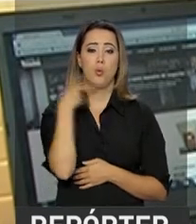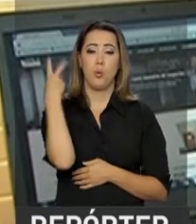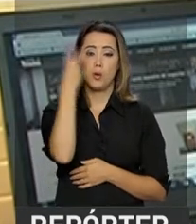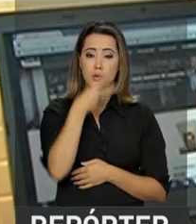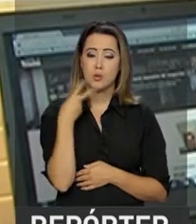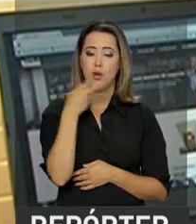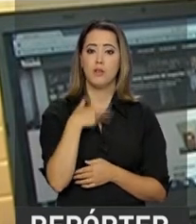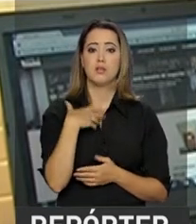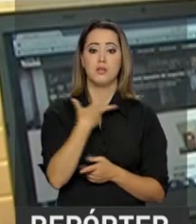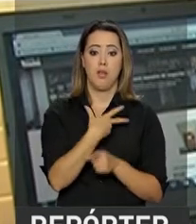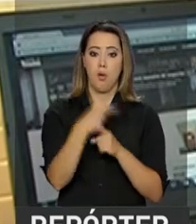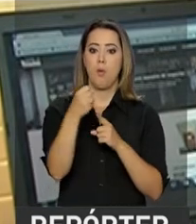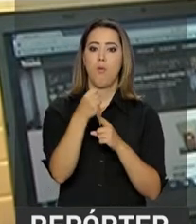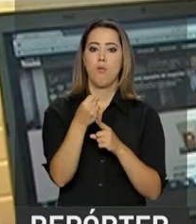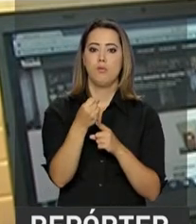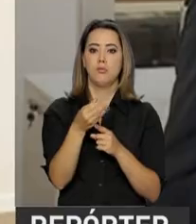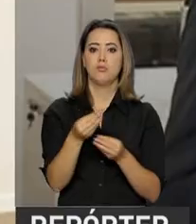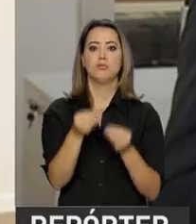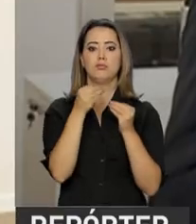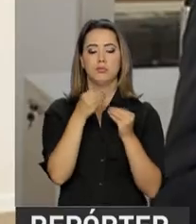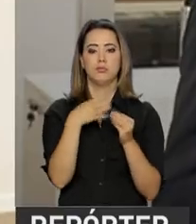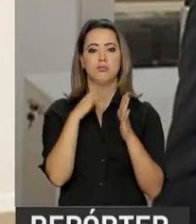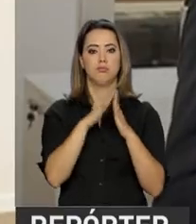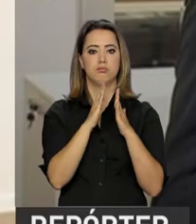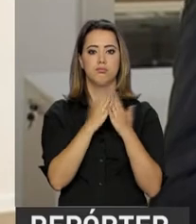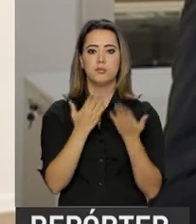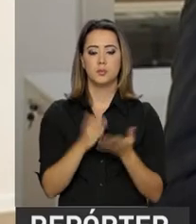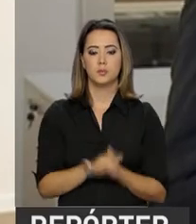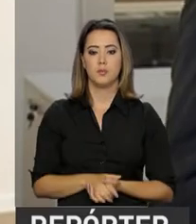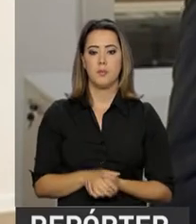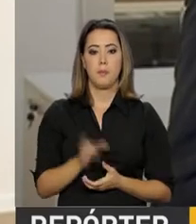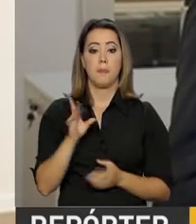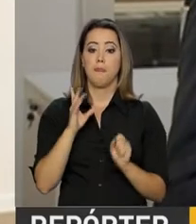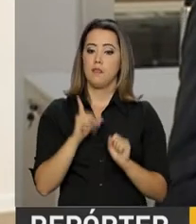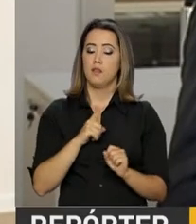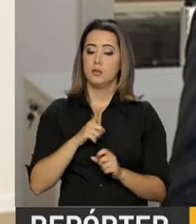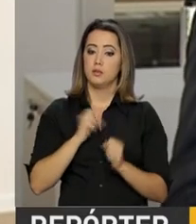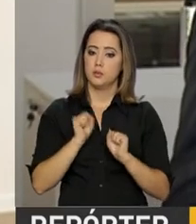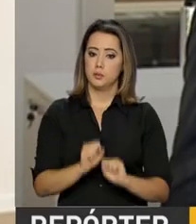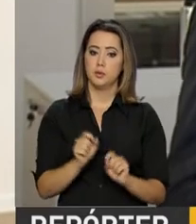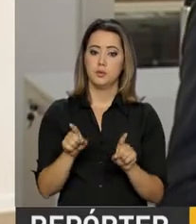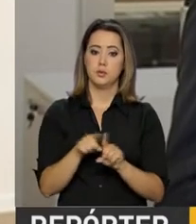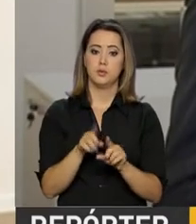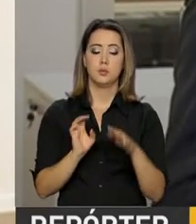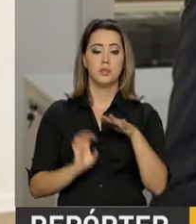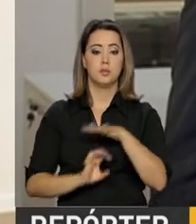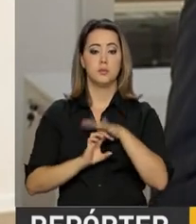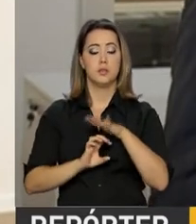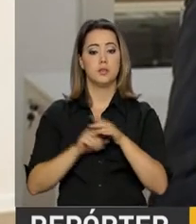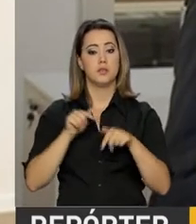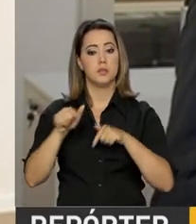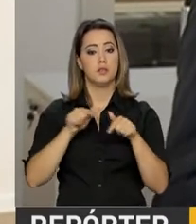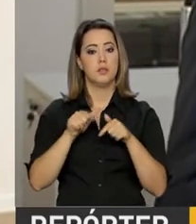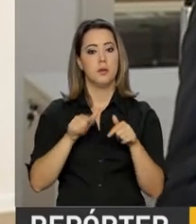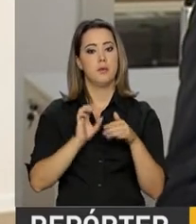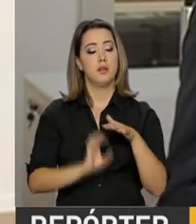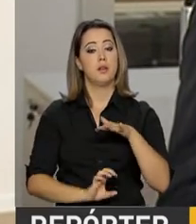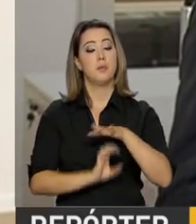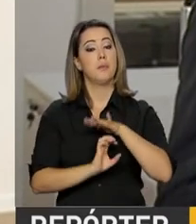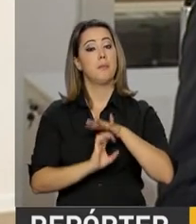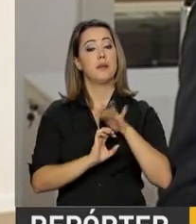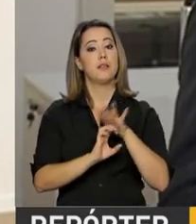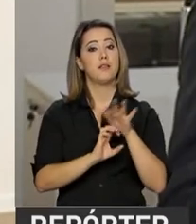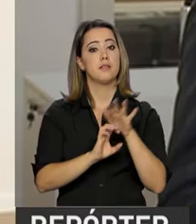dia tudo ganhando quando fico trabalhando de casa cristiane só tem essa possibilidade porque a empresa em que ela trabalha em uma multinacional alemã